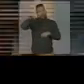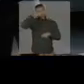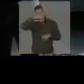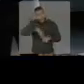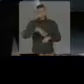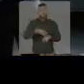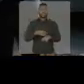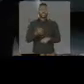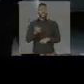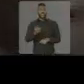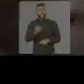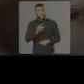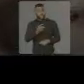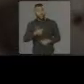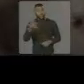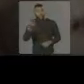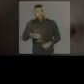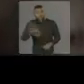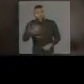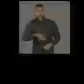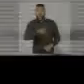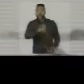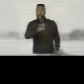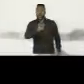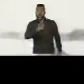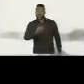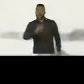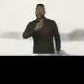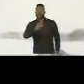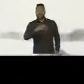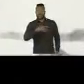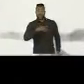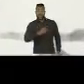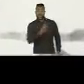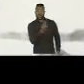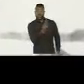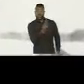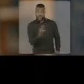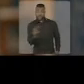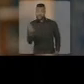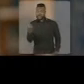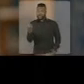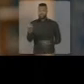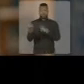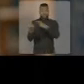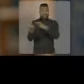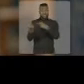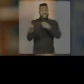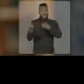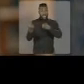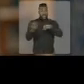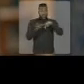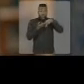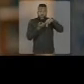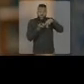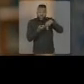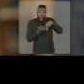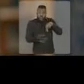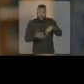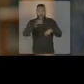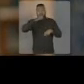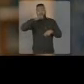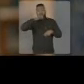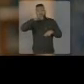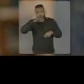te estuprar. O momento de maior dor foi o Ustra, levando meus dois filhos assim, na sala de tortura, onde eu estava